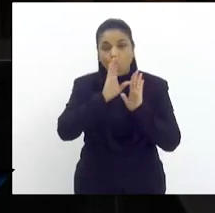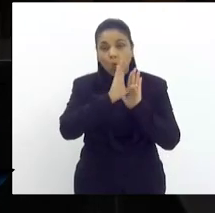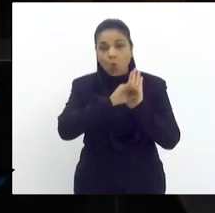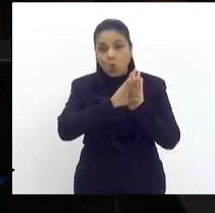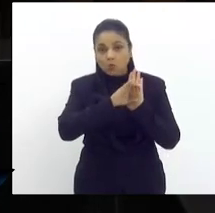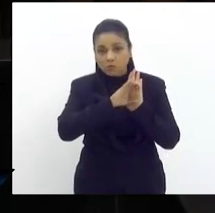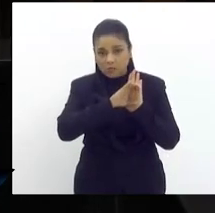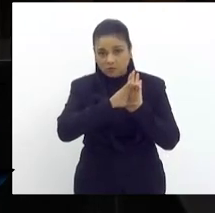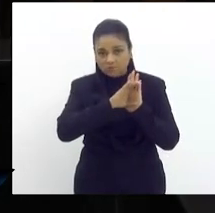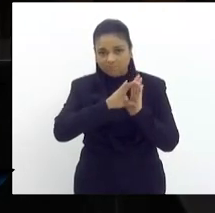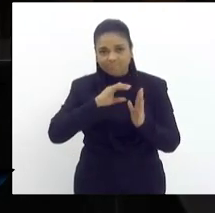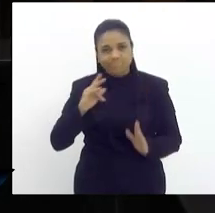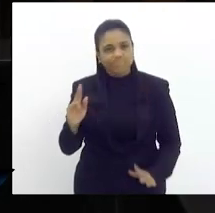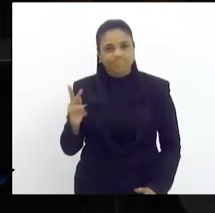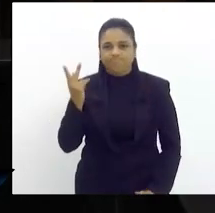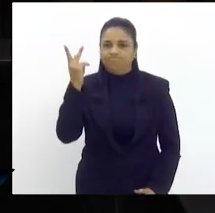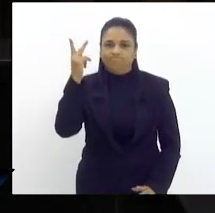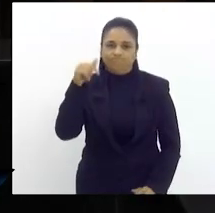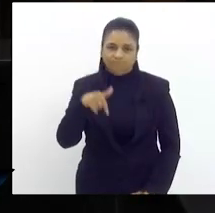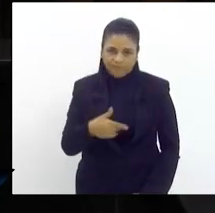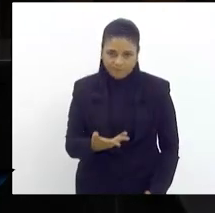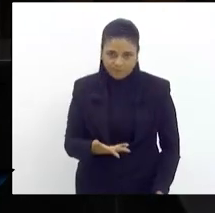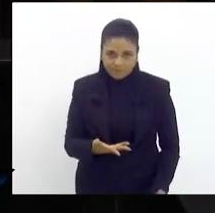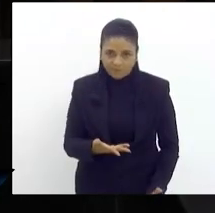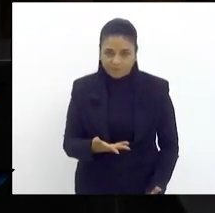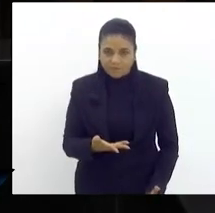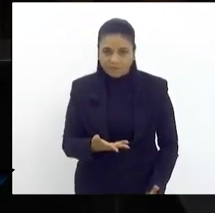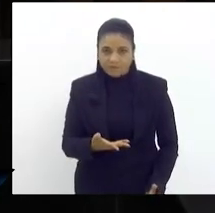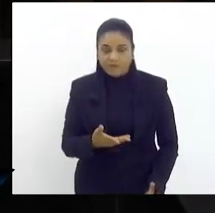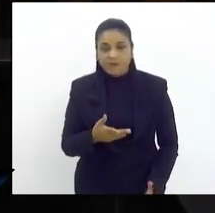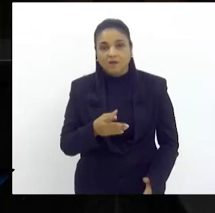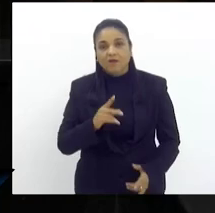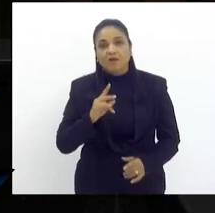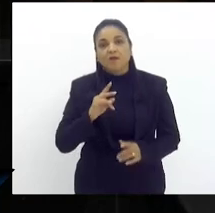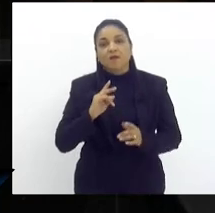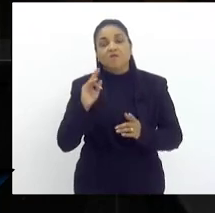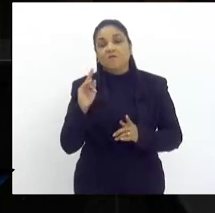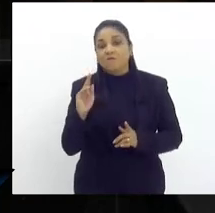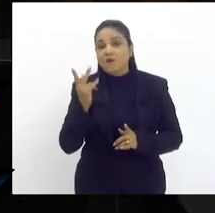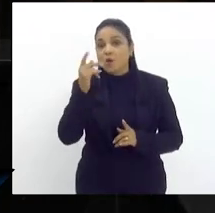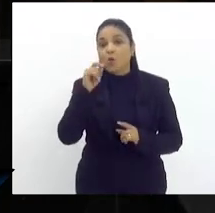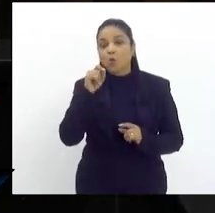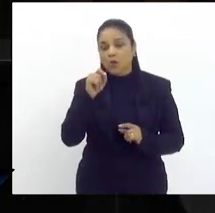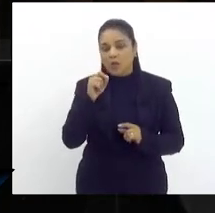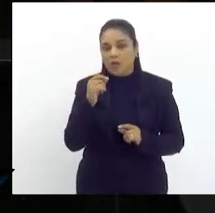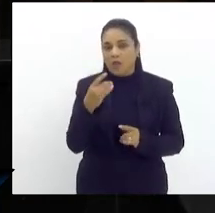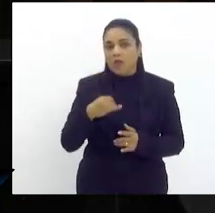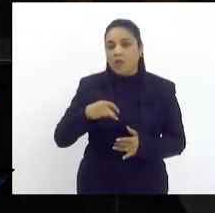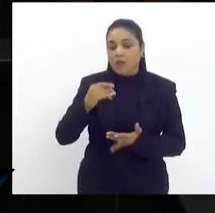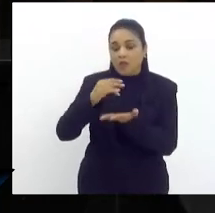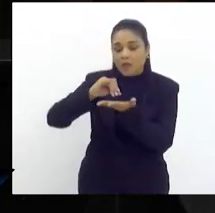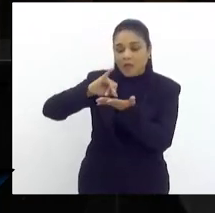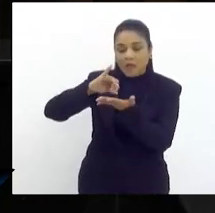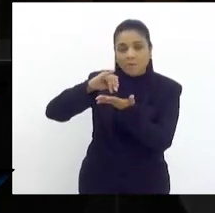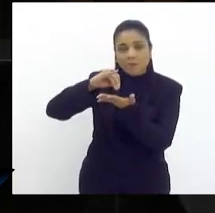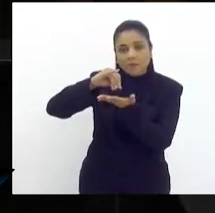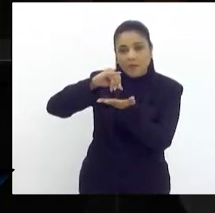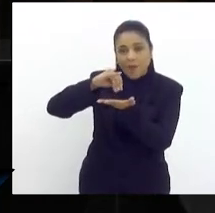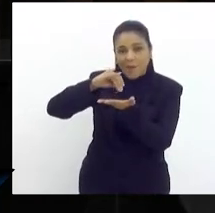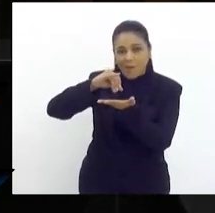mais-valia mas valia é aquilo que o capital retira do